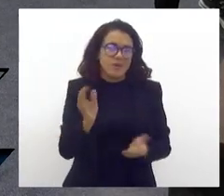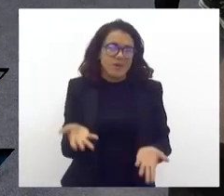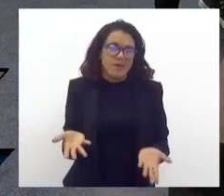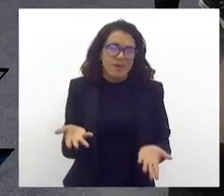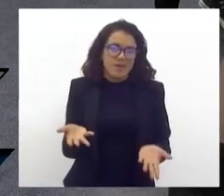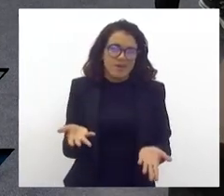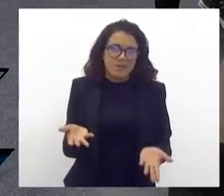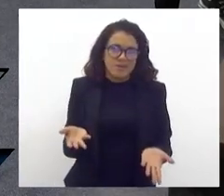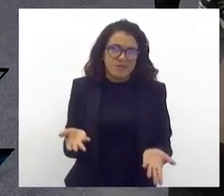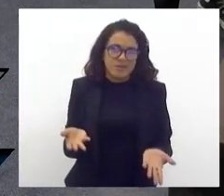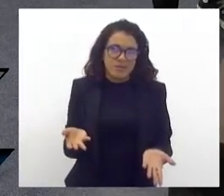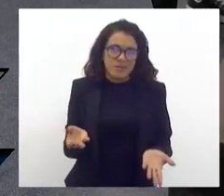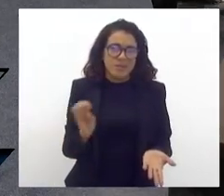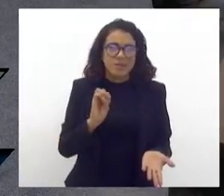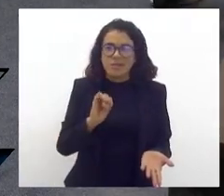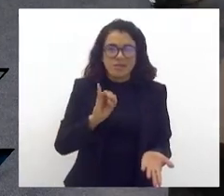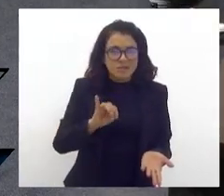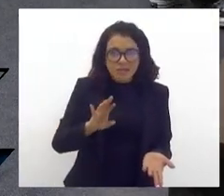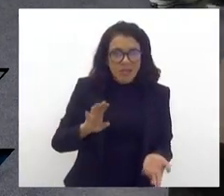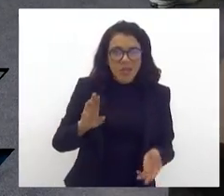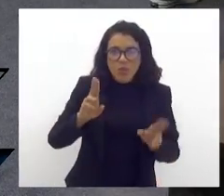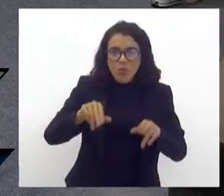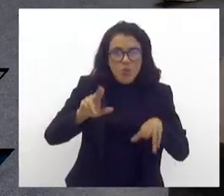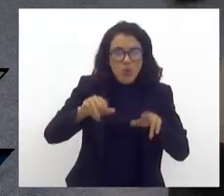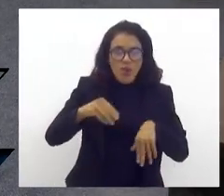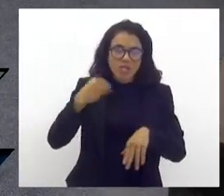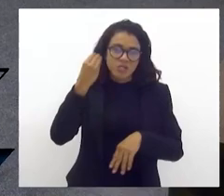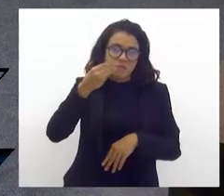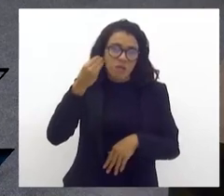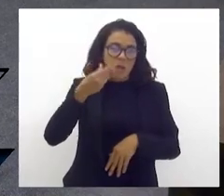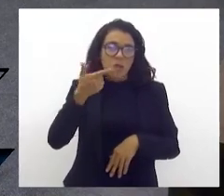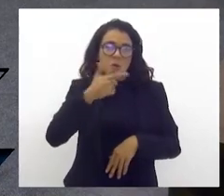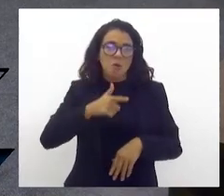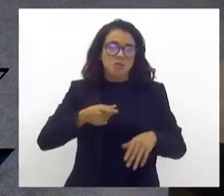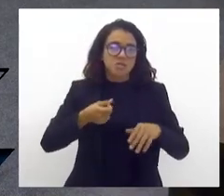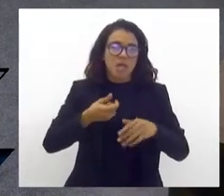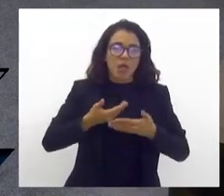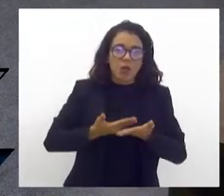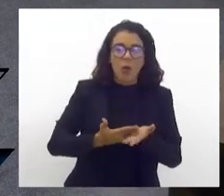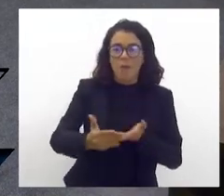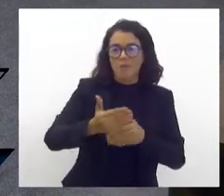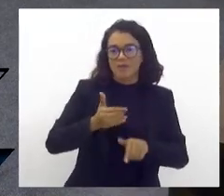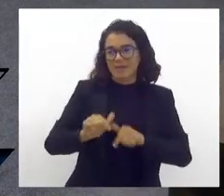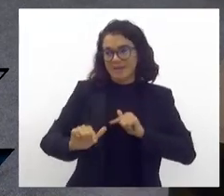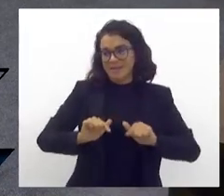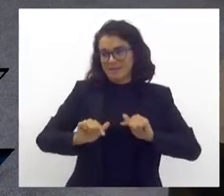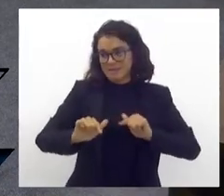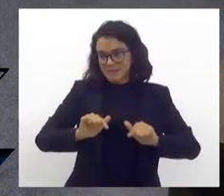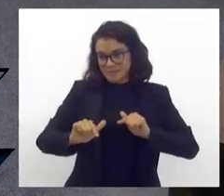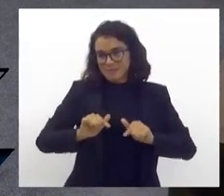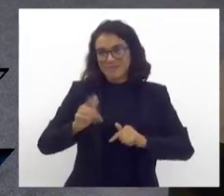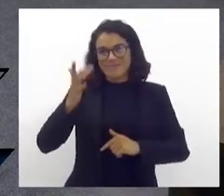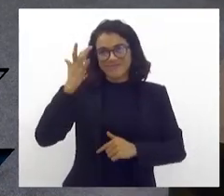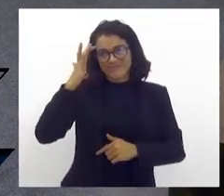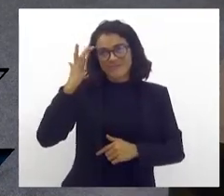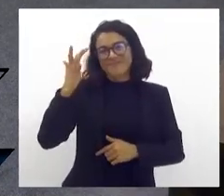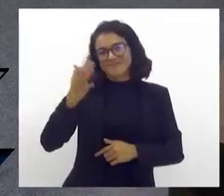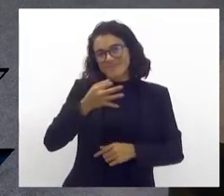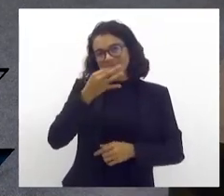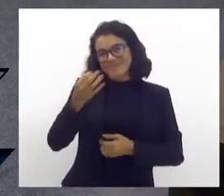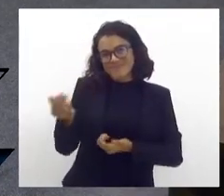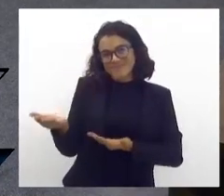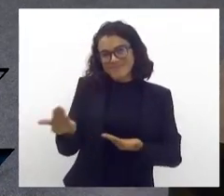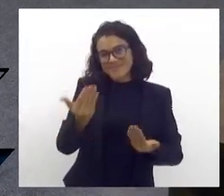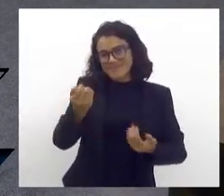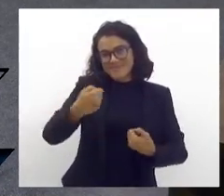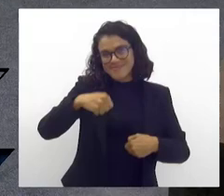Senão, a pessoa nunca consegue a experiência e, portanto, não consegue ingressar no mercado de trabalho. Então, acho que a juventude tem que agradecer a